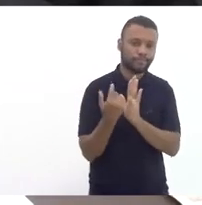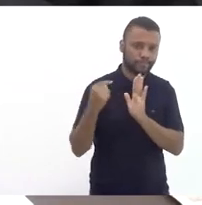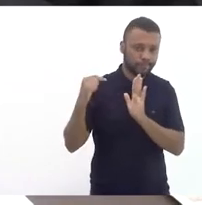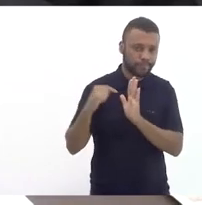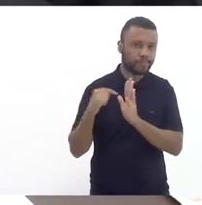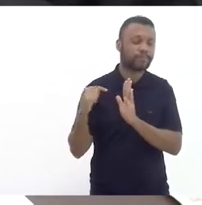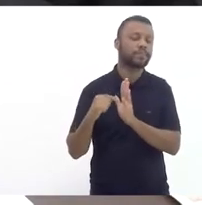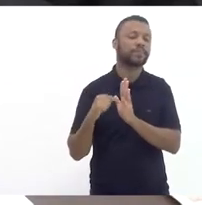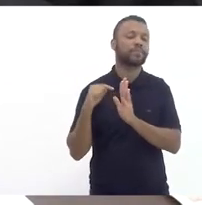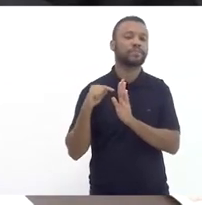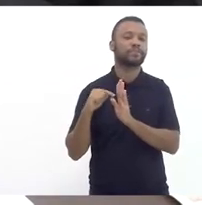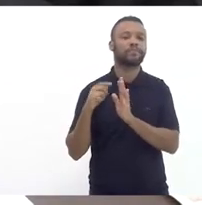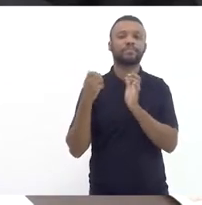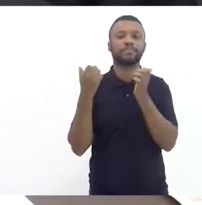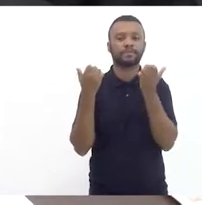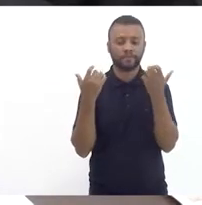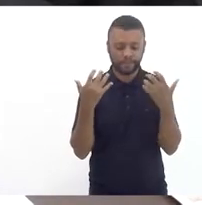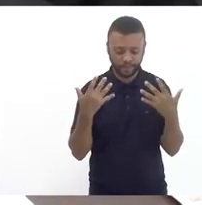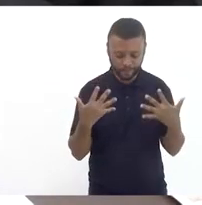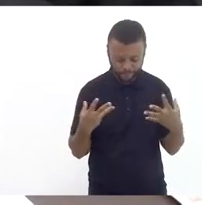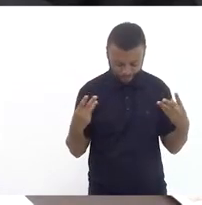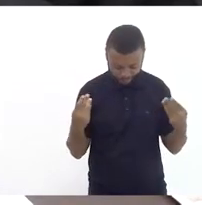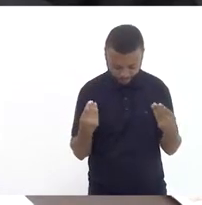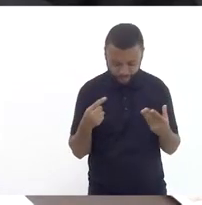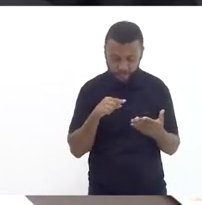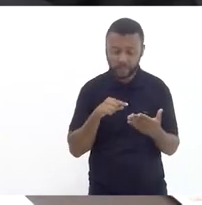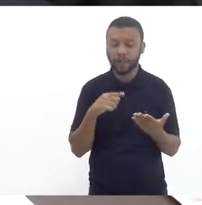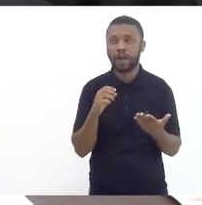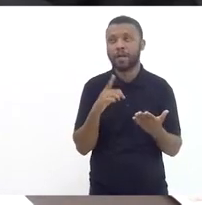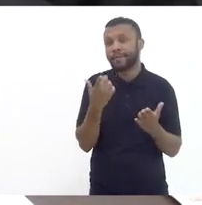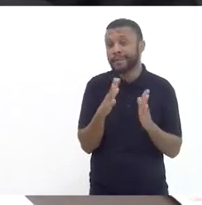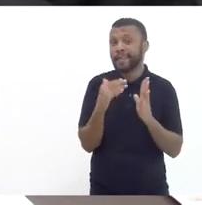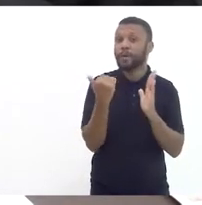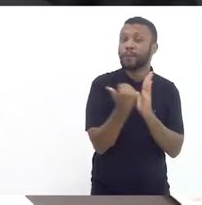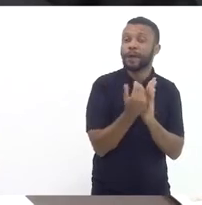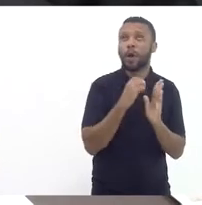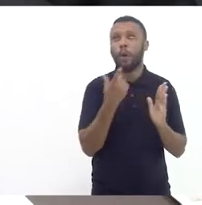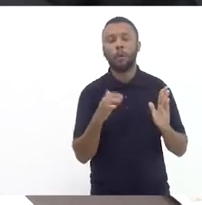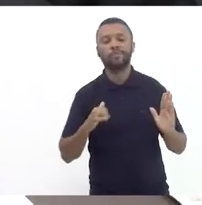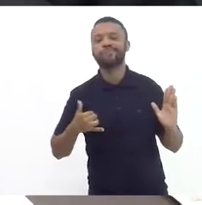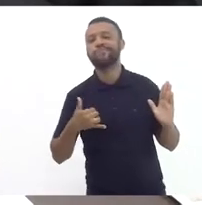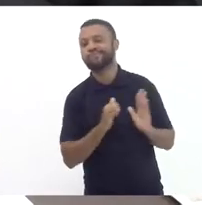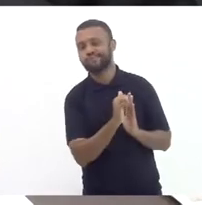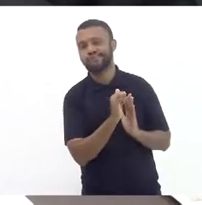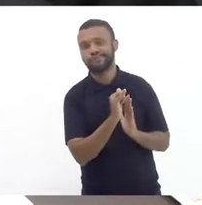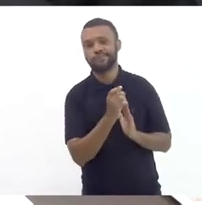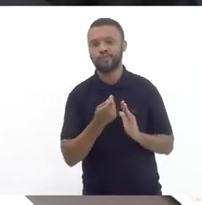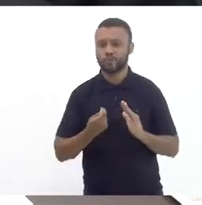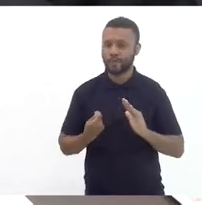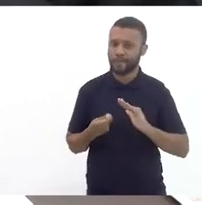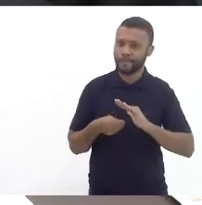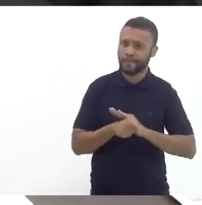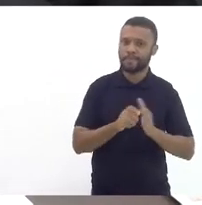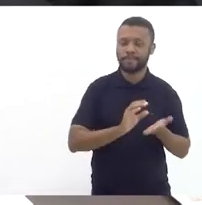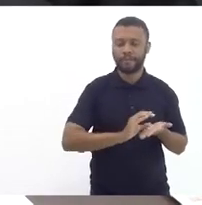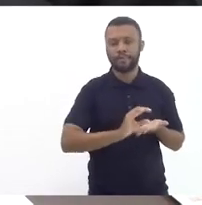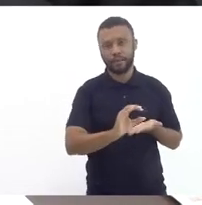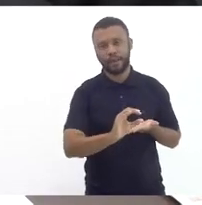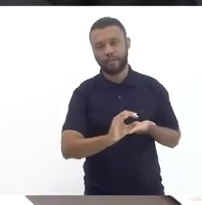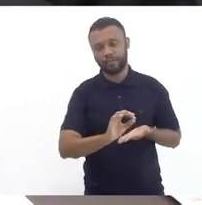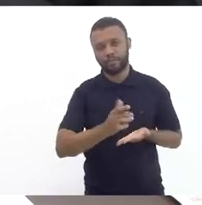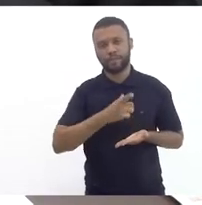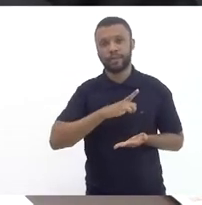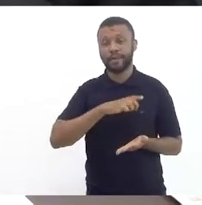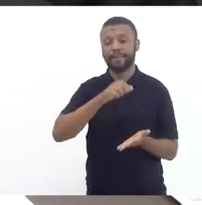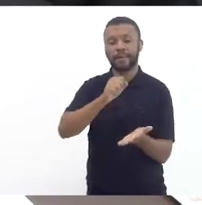cumprimento, ele ou não cumprimento dos investimentos, acabou culminando nessa